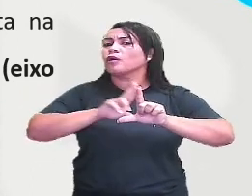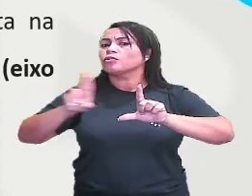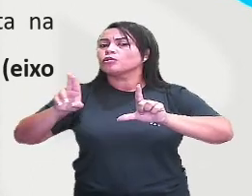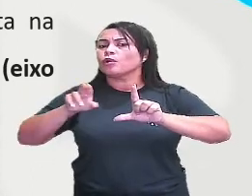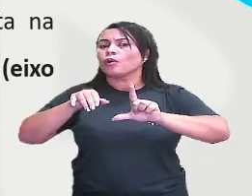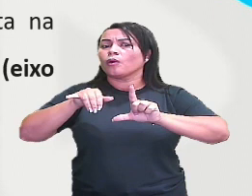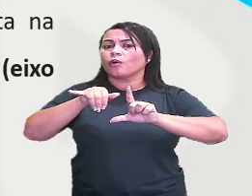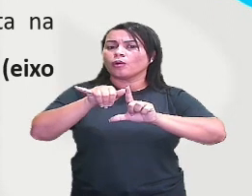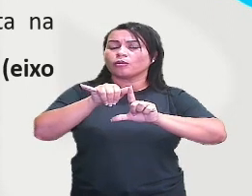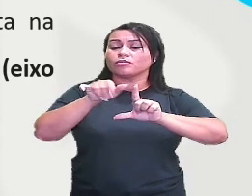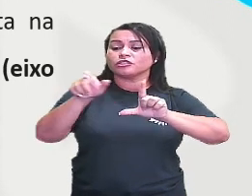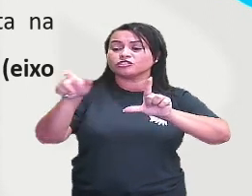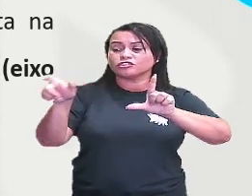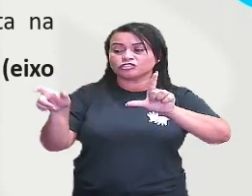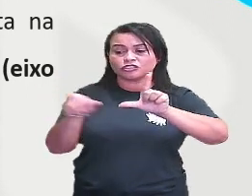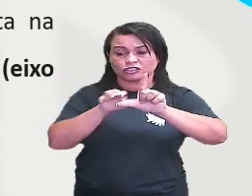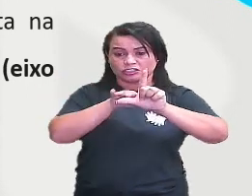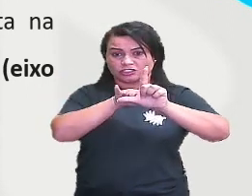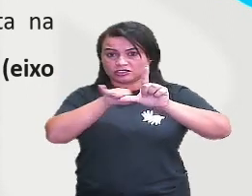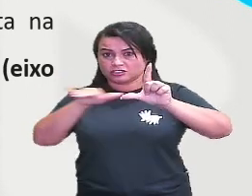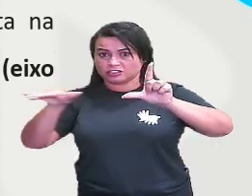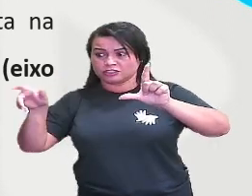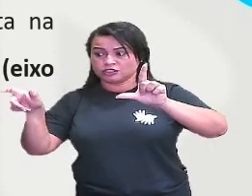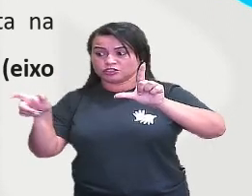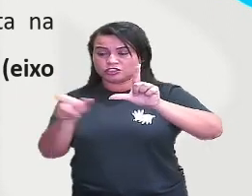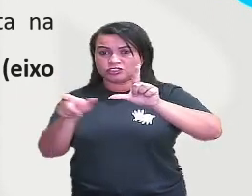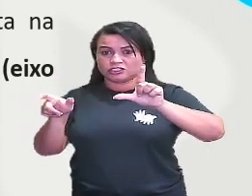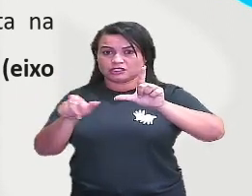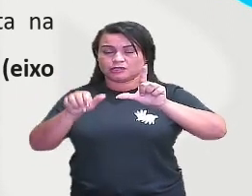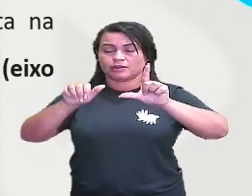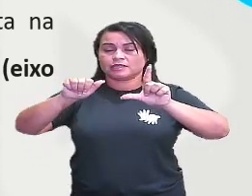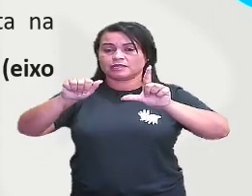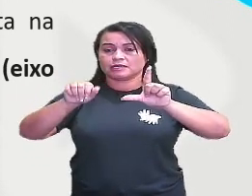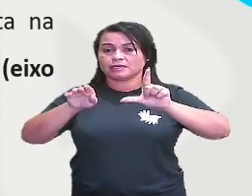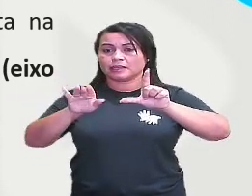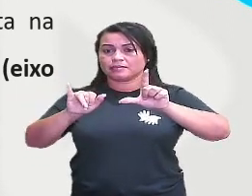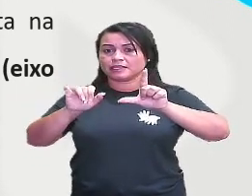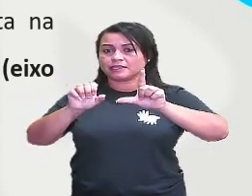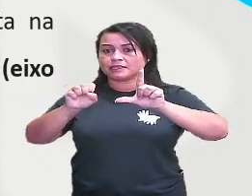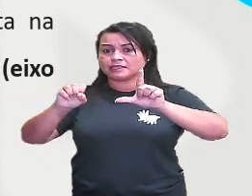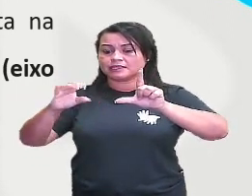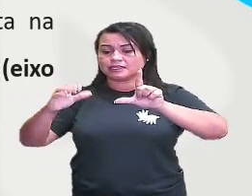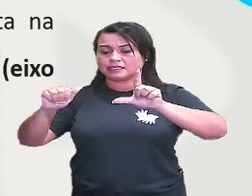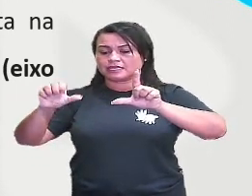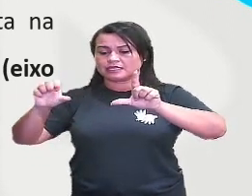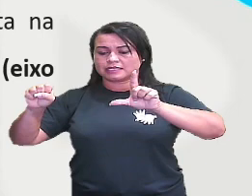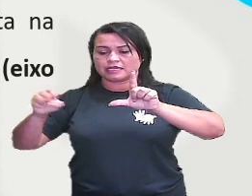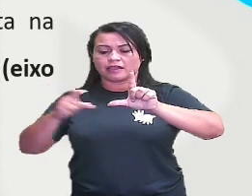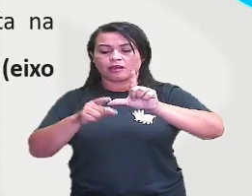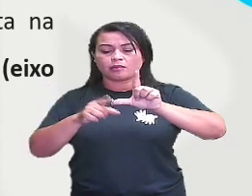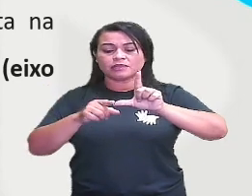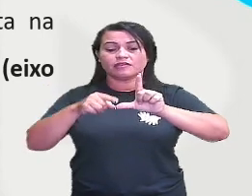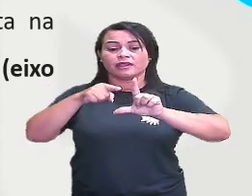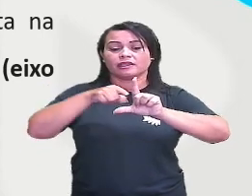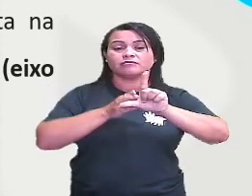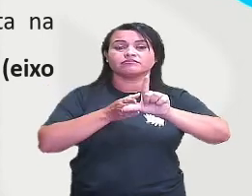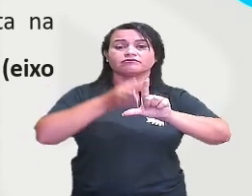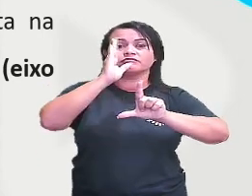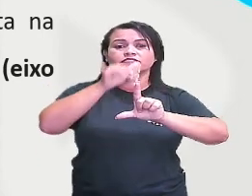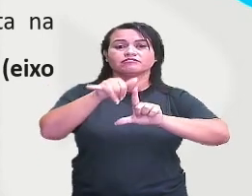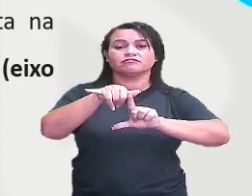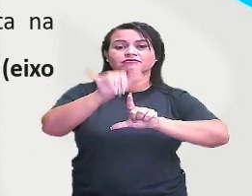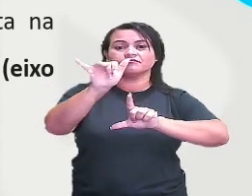de eixo X, eixo das abscissas. E a reta na vertical é chamada de